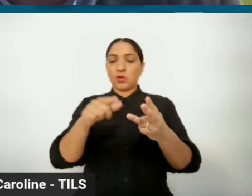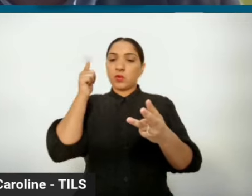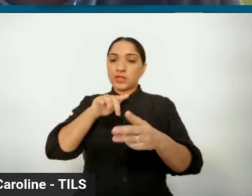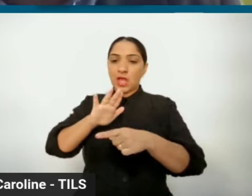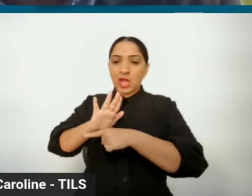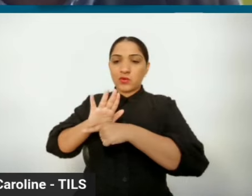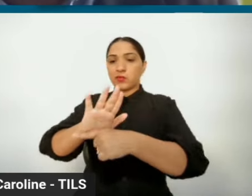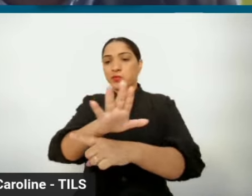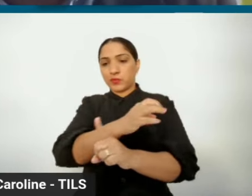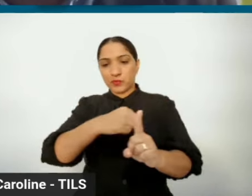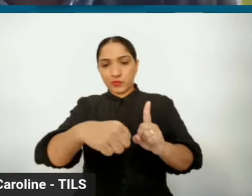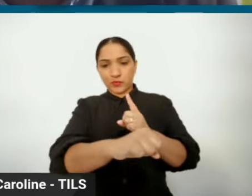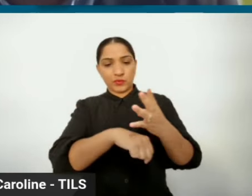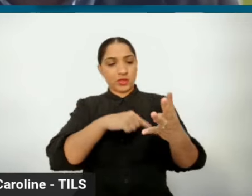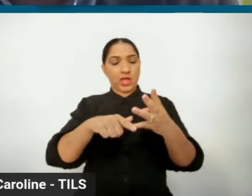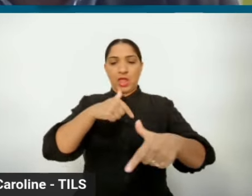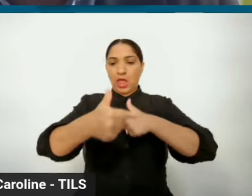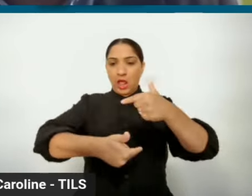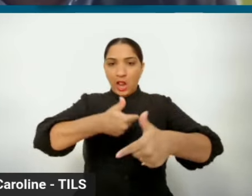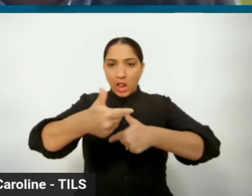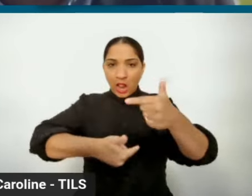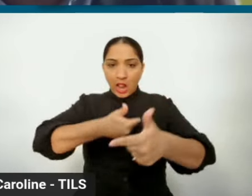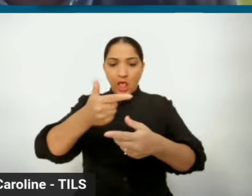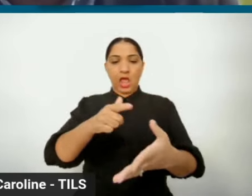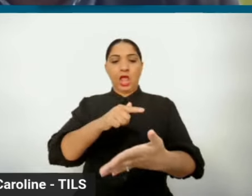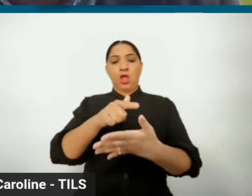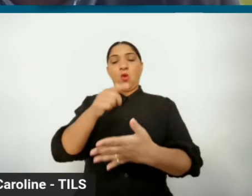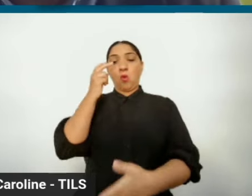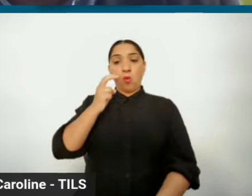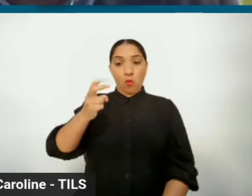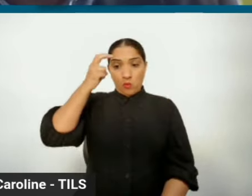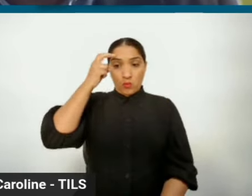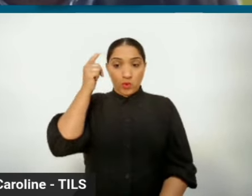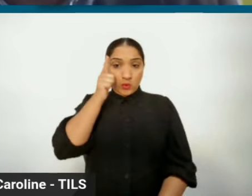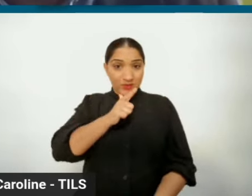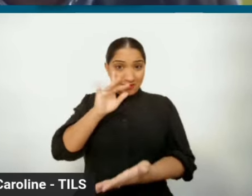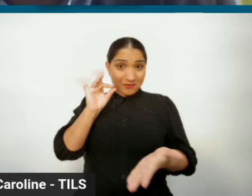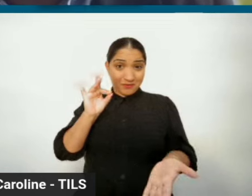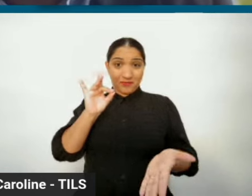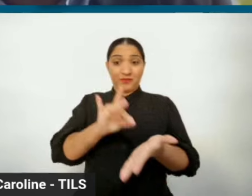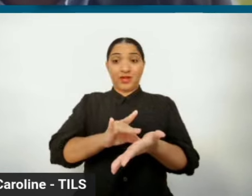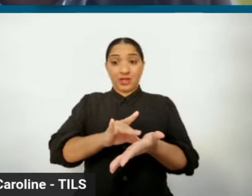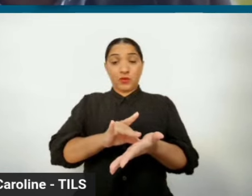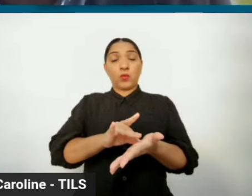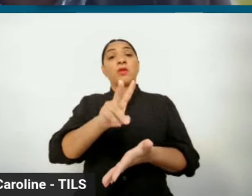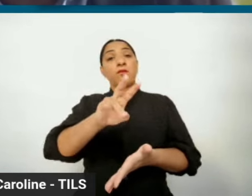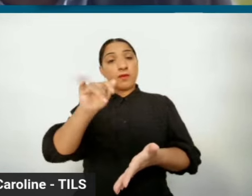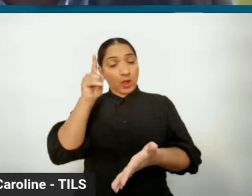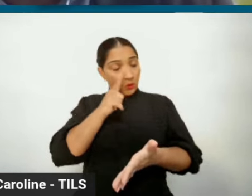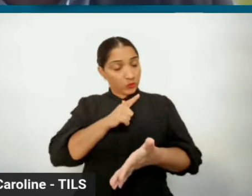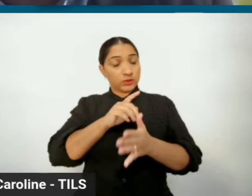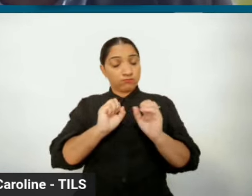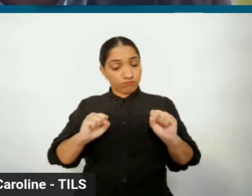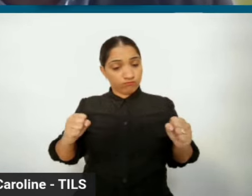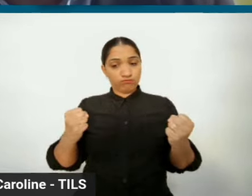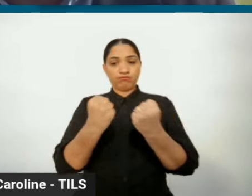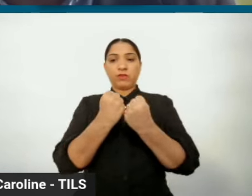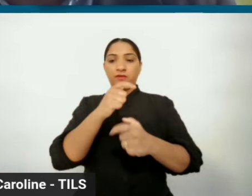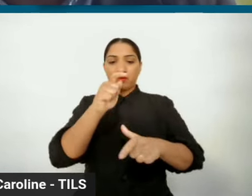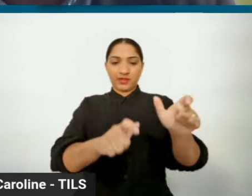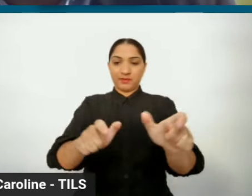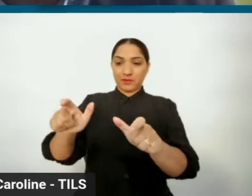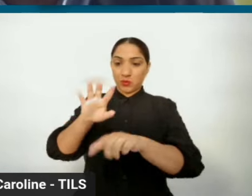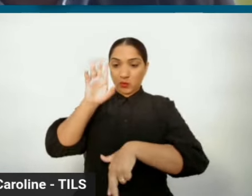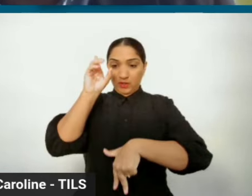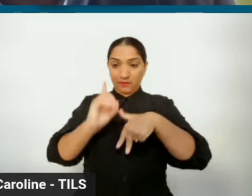enfim, no trabalho, na cultura, que possam efetivamente garantir a efetivação dos direitos das pessoas com